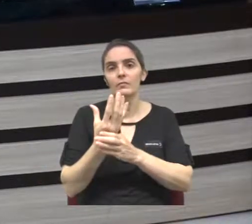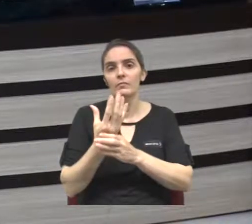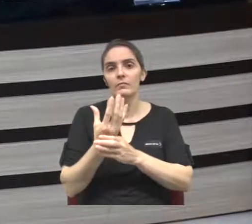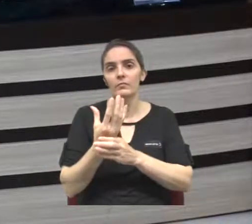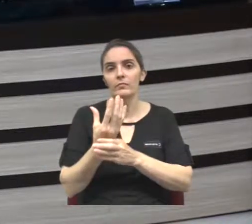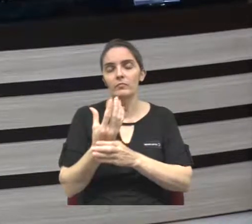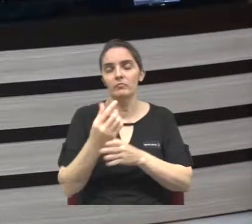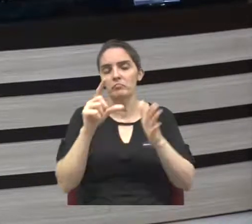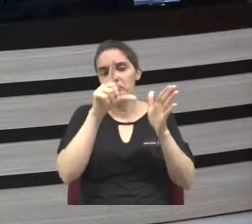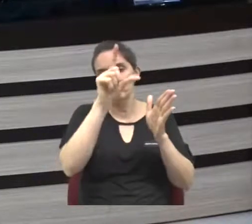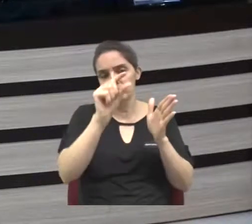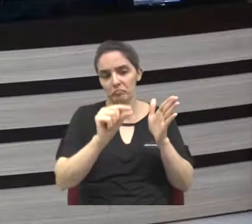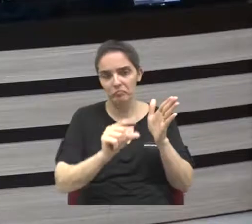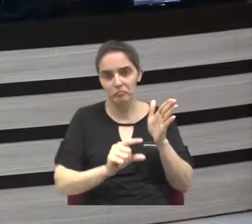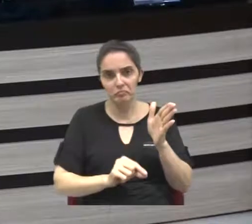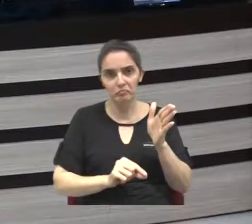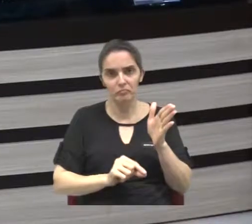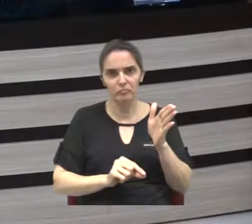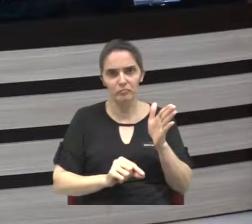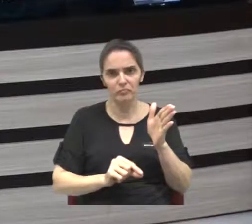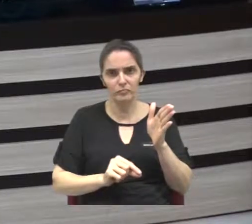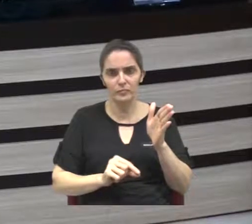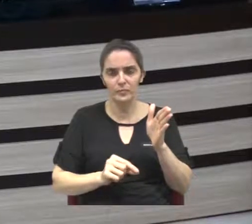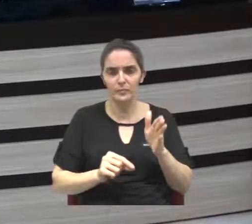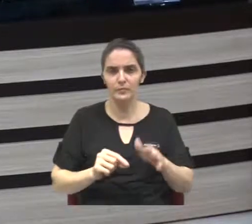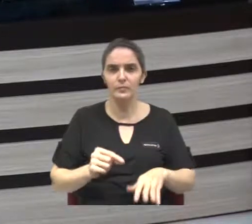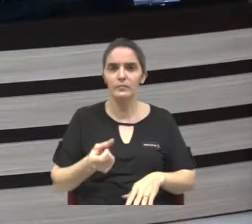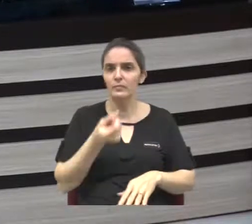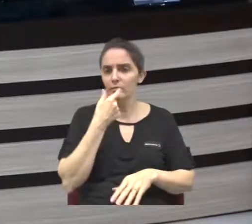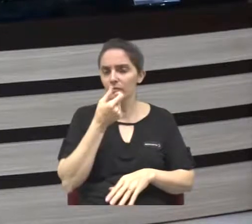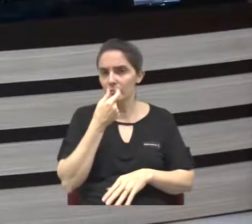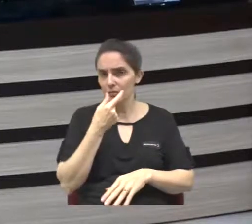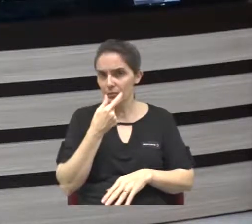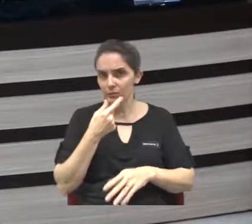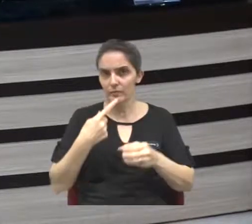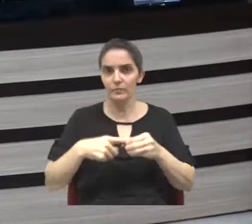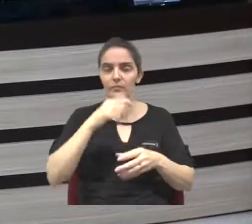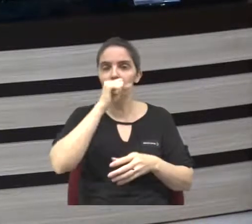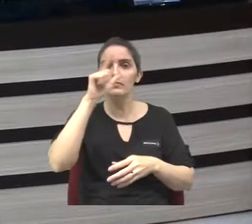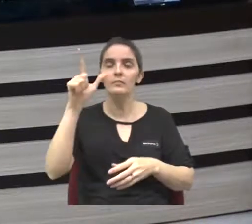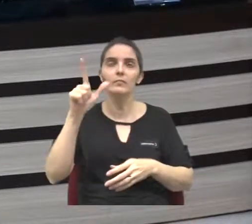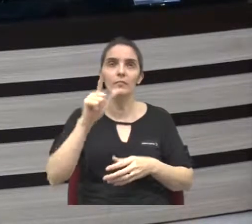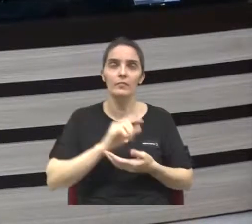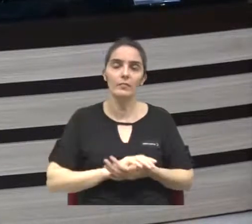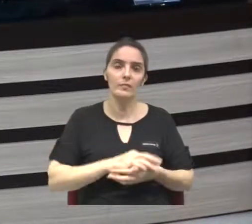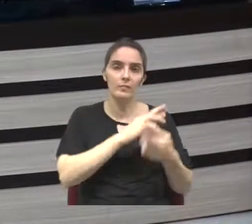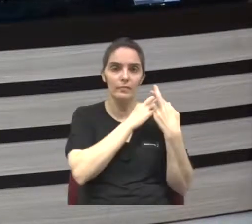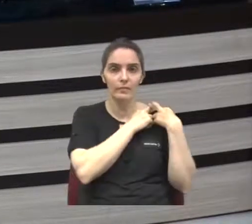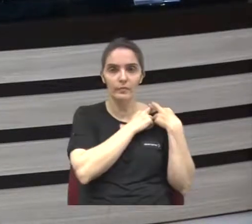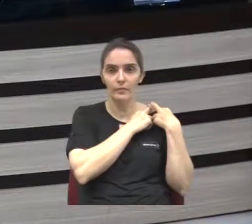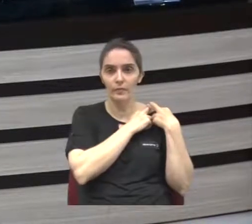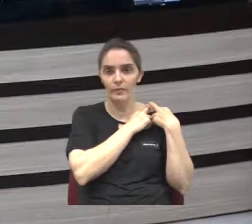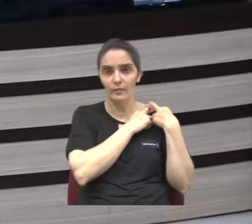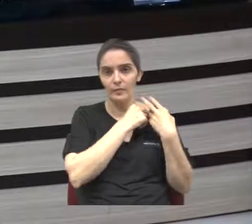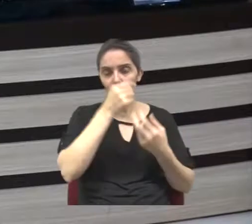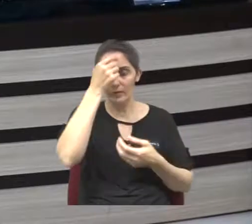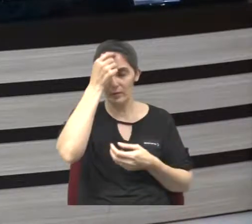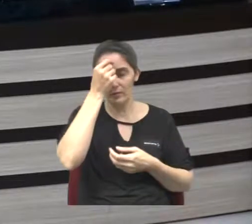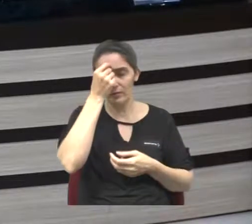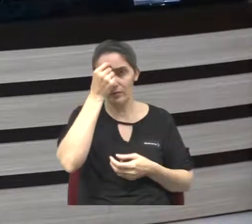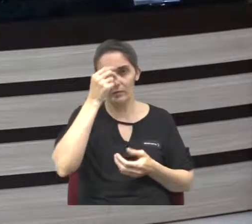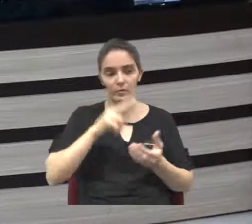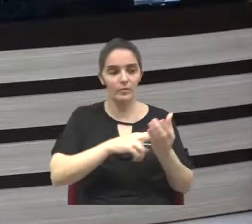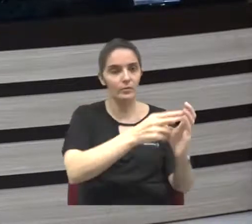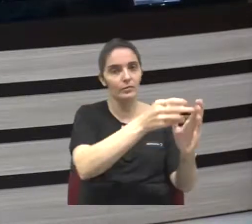farmacêutico do ano no âmbito da Câmara Municipal de Limeira. Autoria, vereador Dr. Rafael Camargo. As comissões.